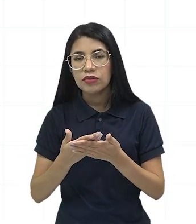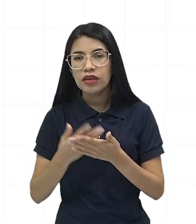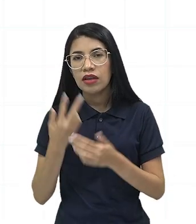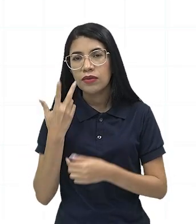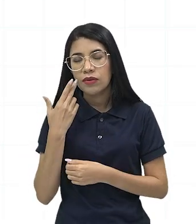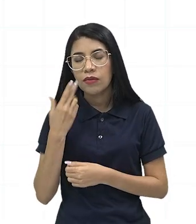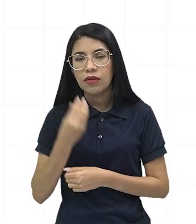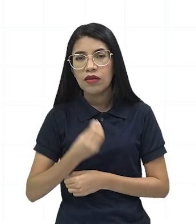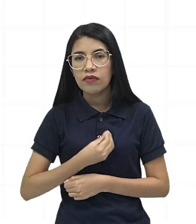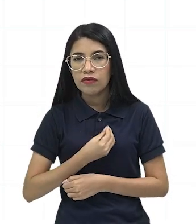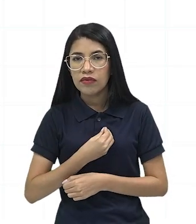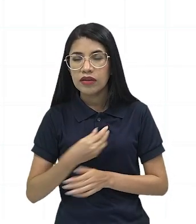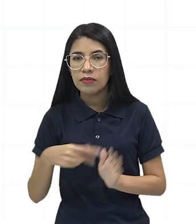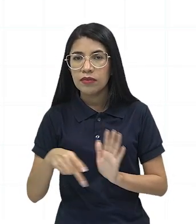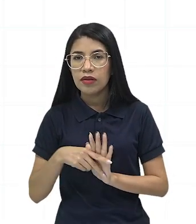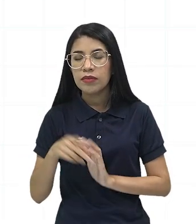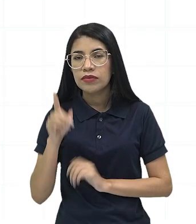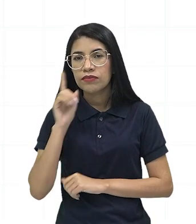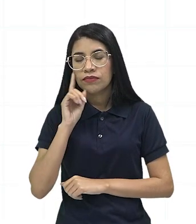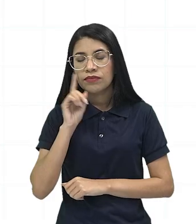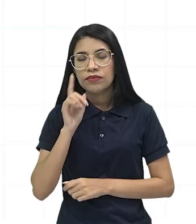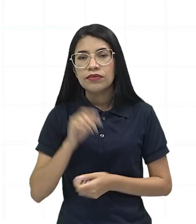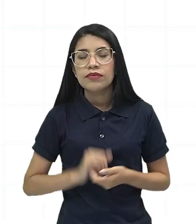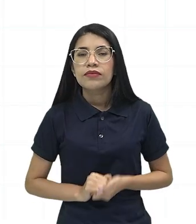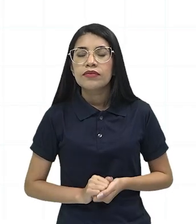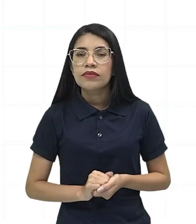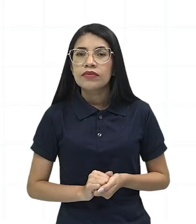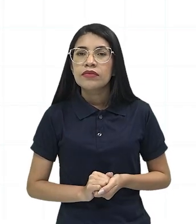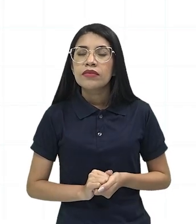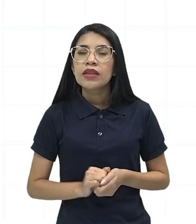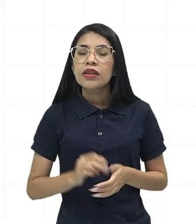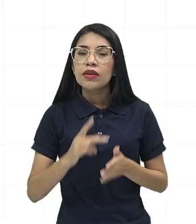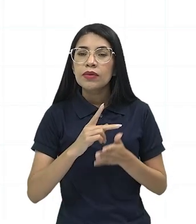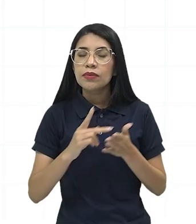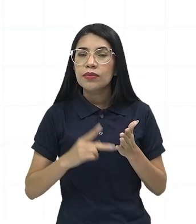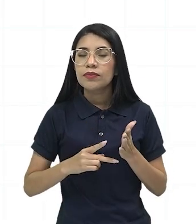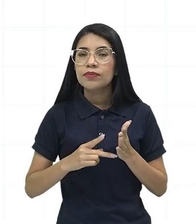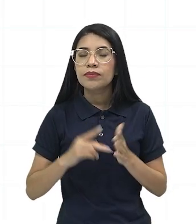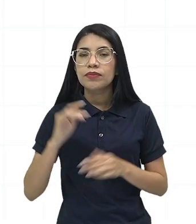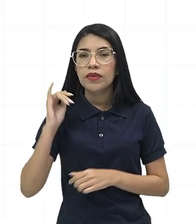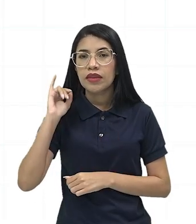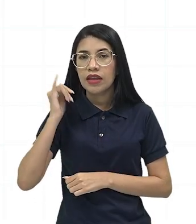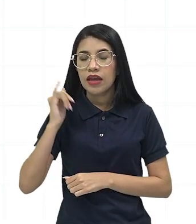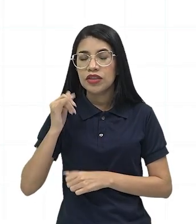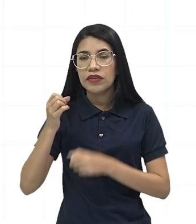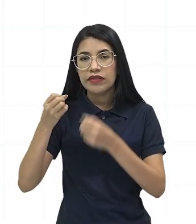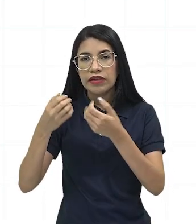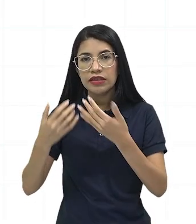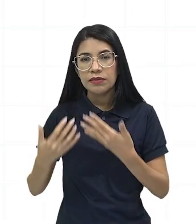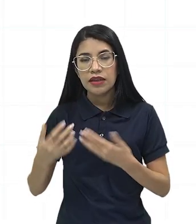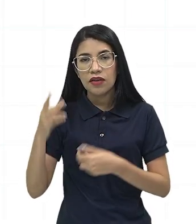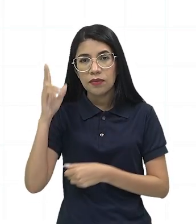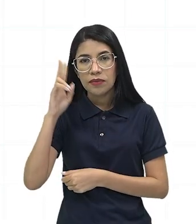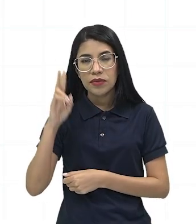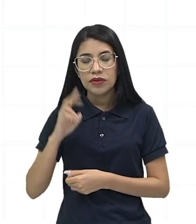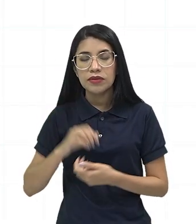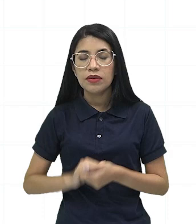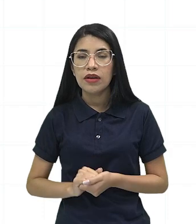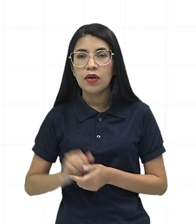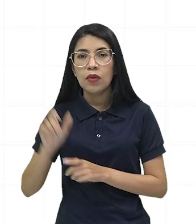normal, parte do dia a dia. O poema narrativo, ele vai contar uma história, então o narrador vai ser em terceira